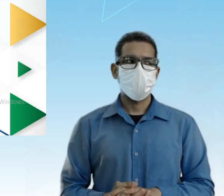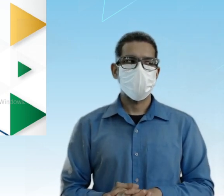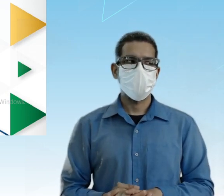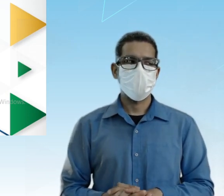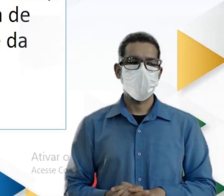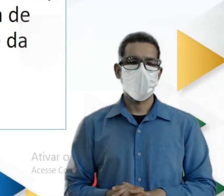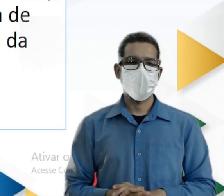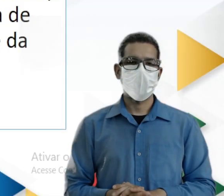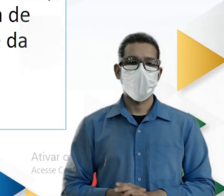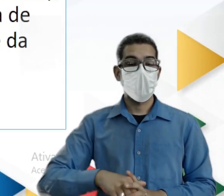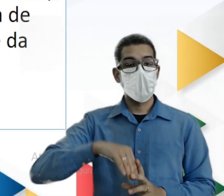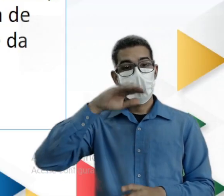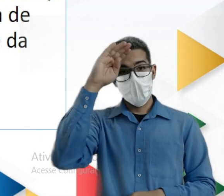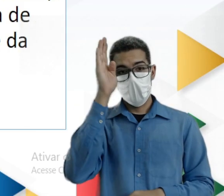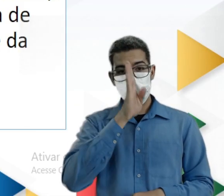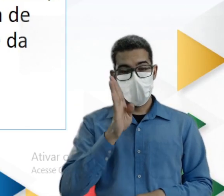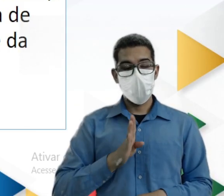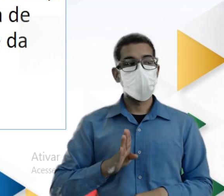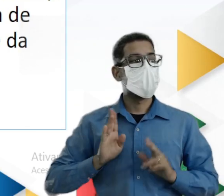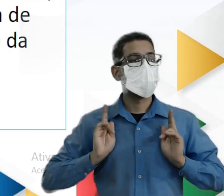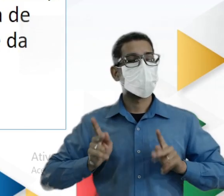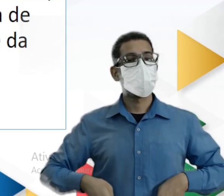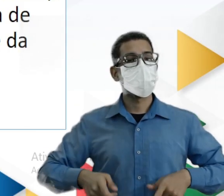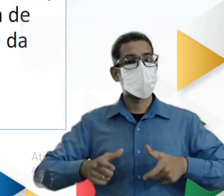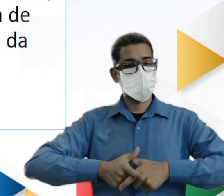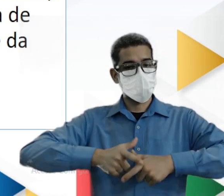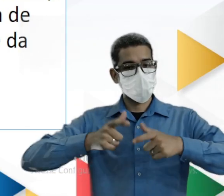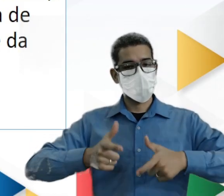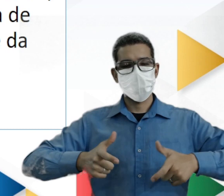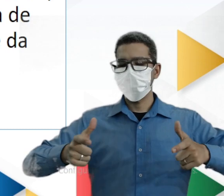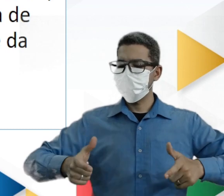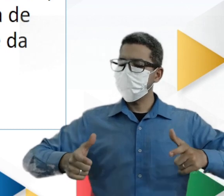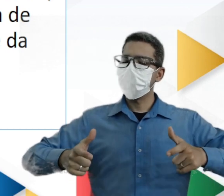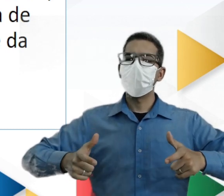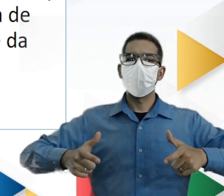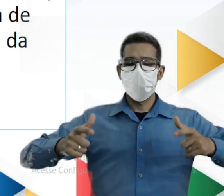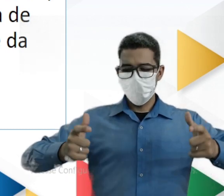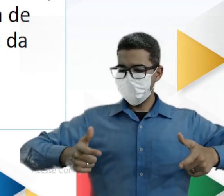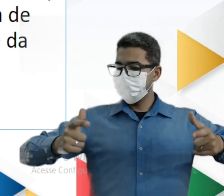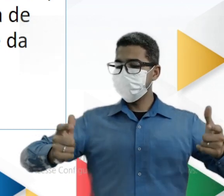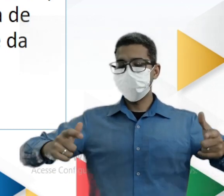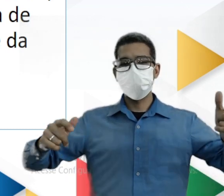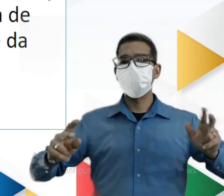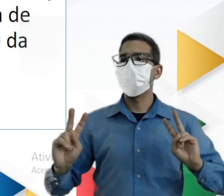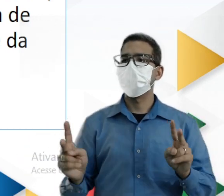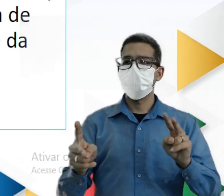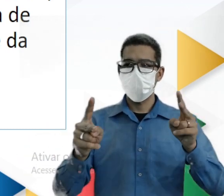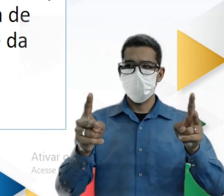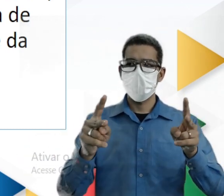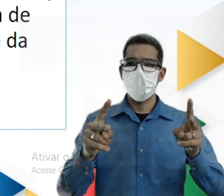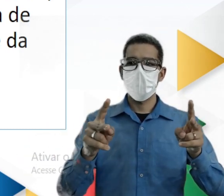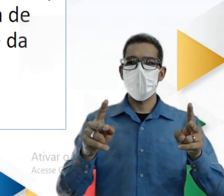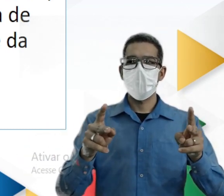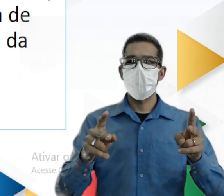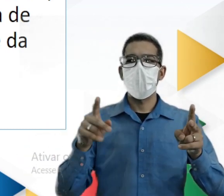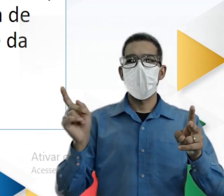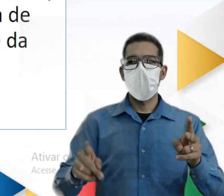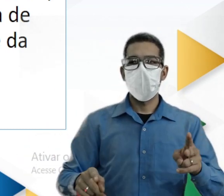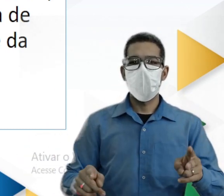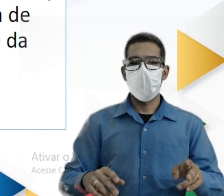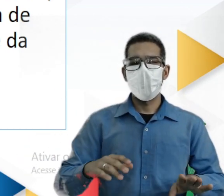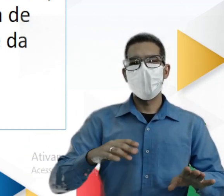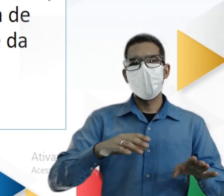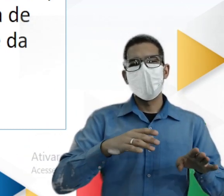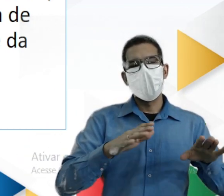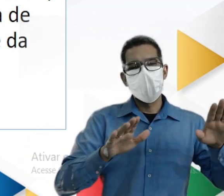Taxa de crescimento demográfico no Brasil ainda é muito constante em relação ao processo de declínio. É como se fosse uma cresce,